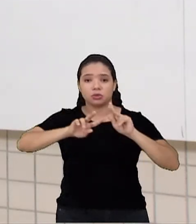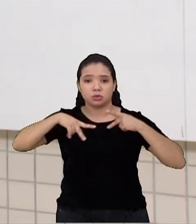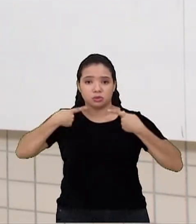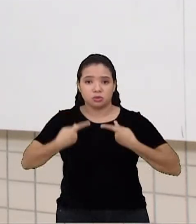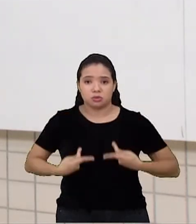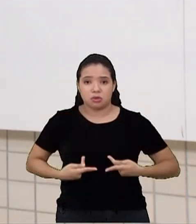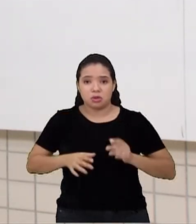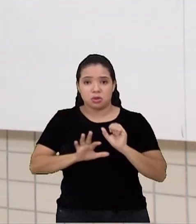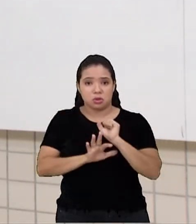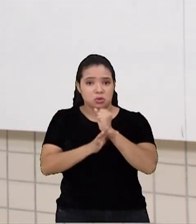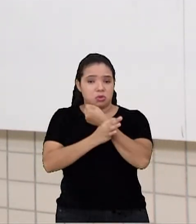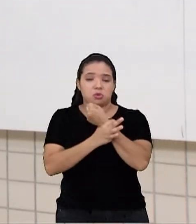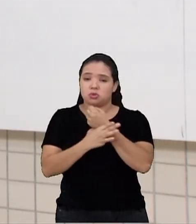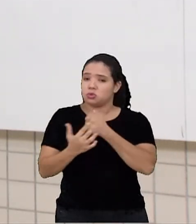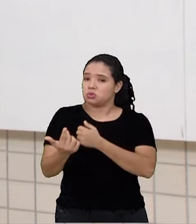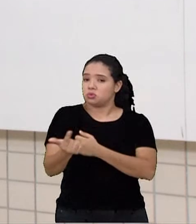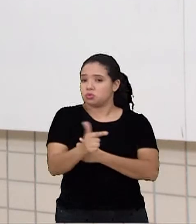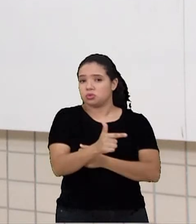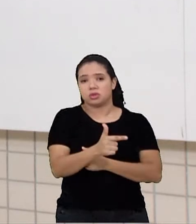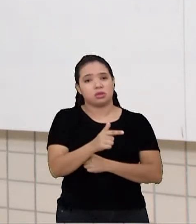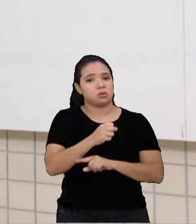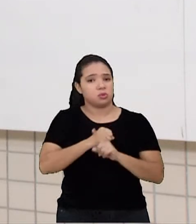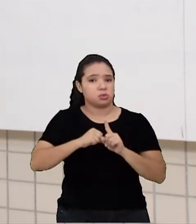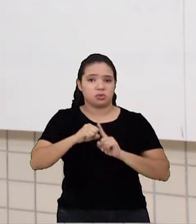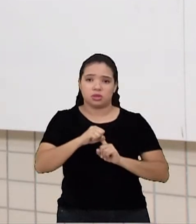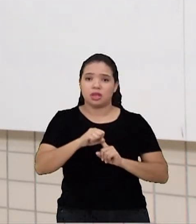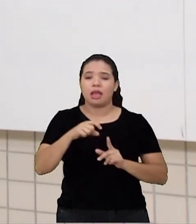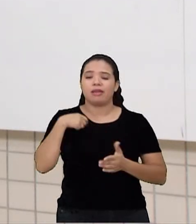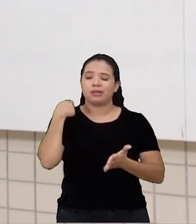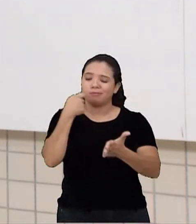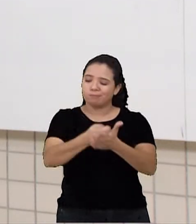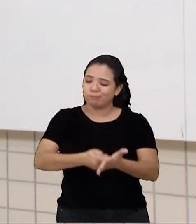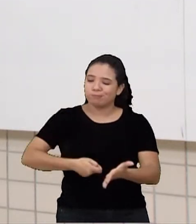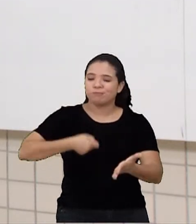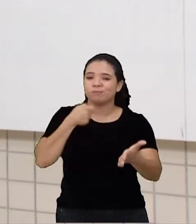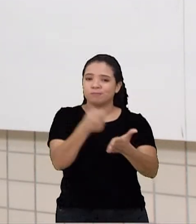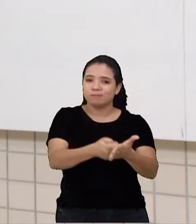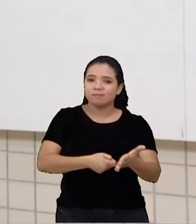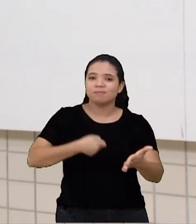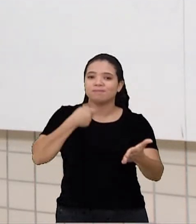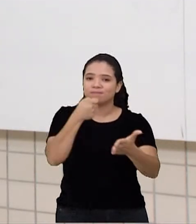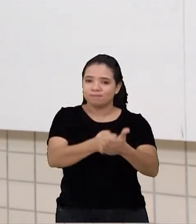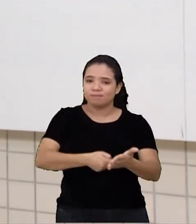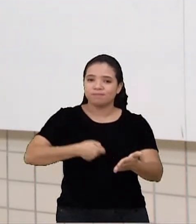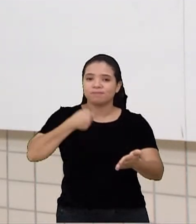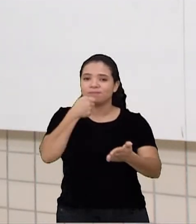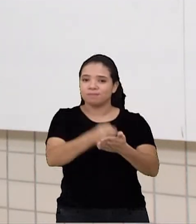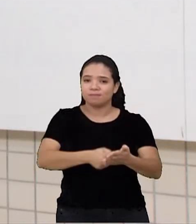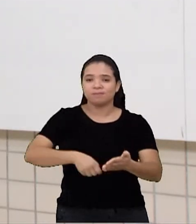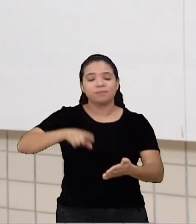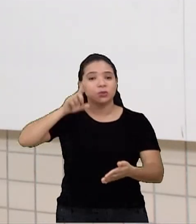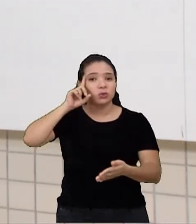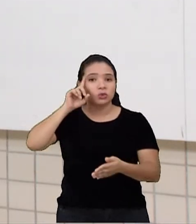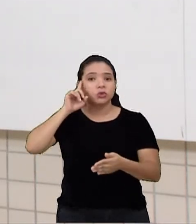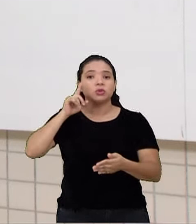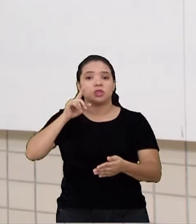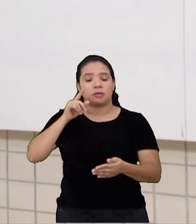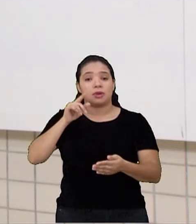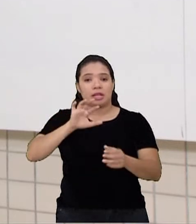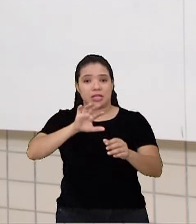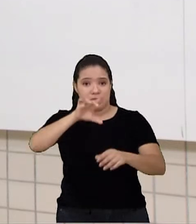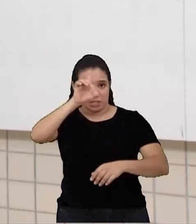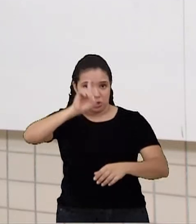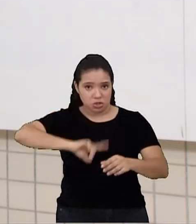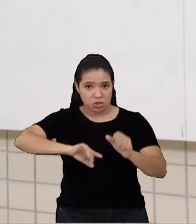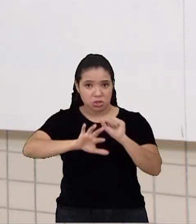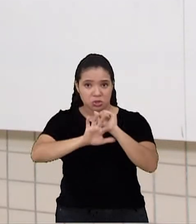garantidos na nossa sociedade. É uma luta constante nossa para com que eles sejam colocados em prática. É uma